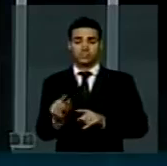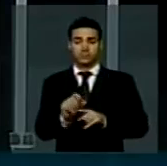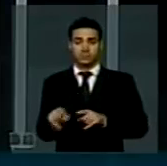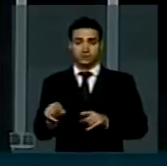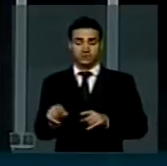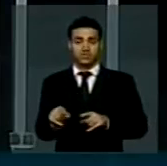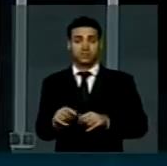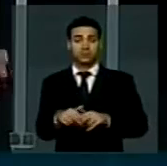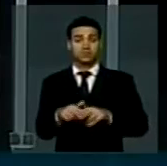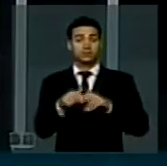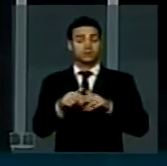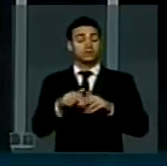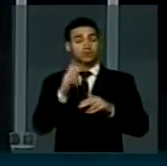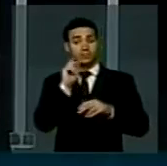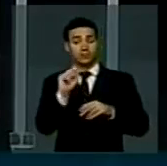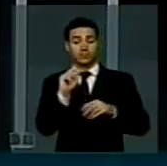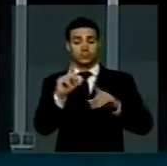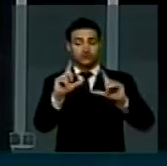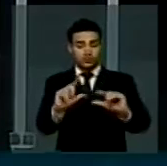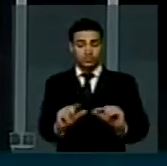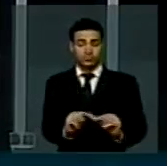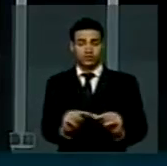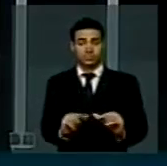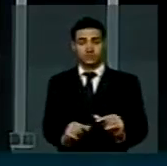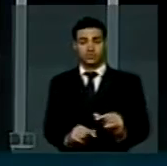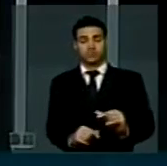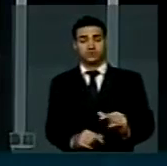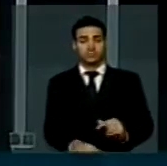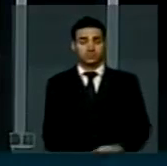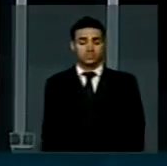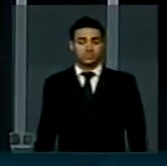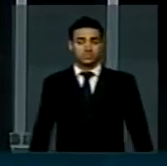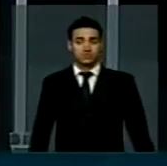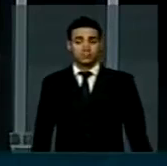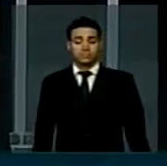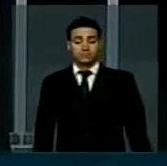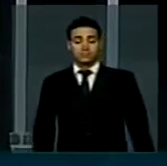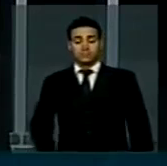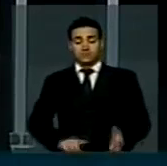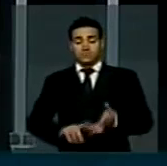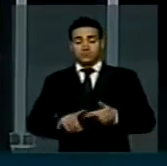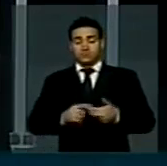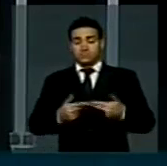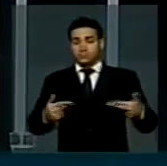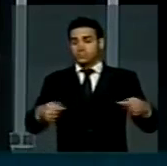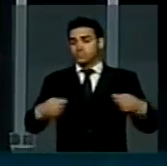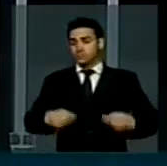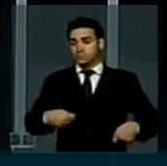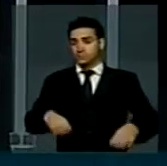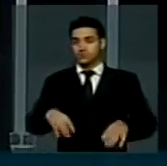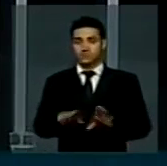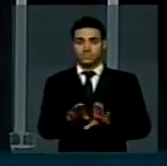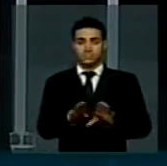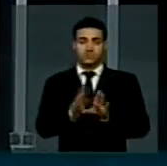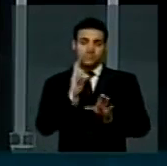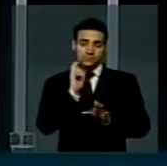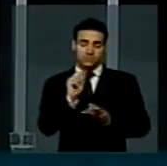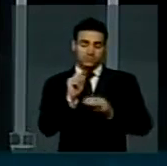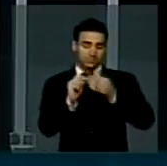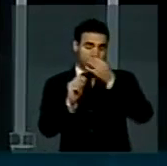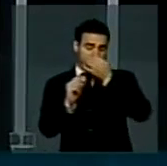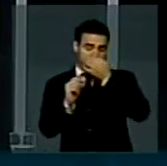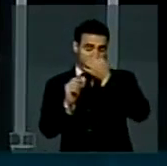Então, exatamente para diminuir essas demandas, exatamente para diminuir esses